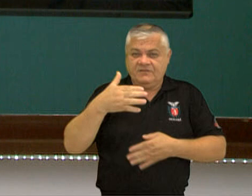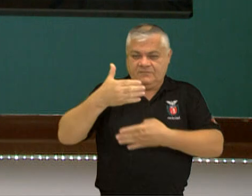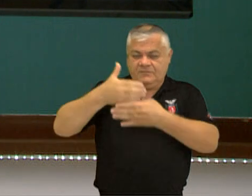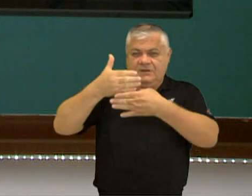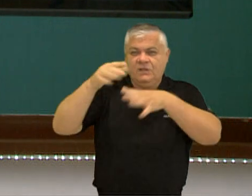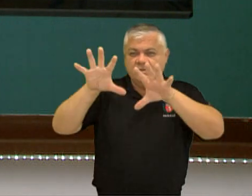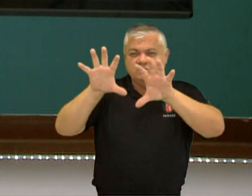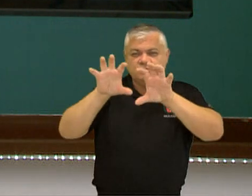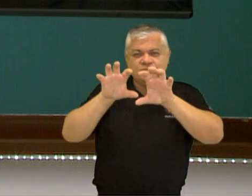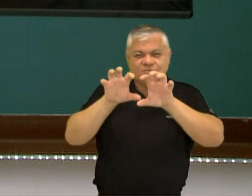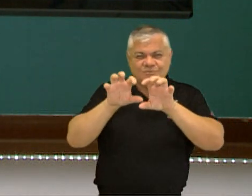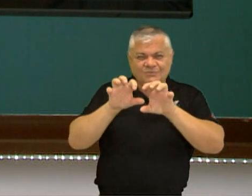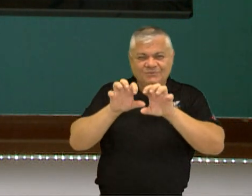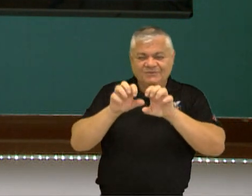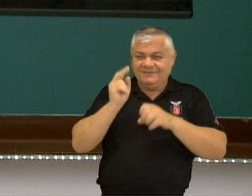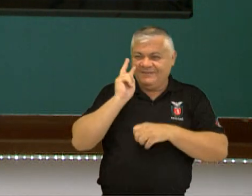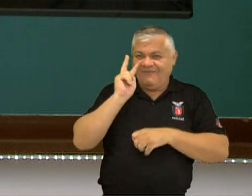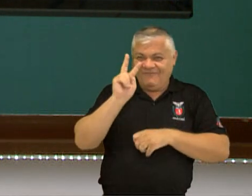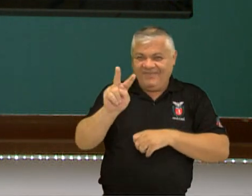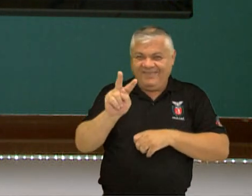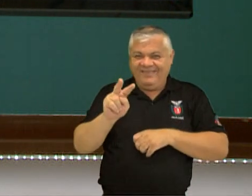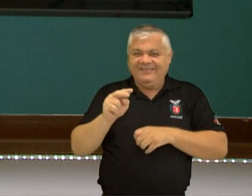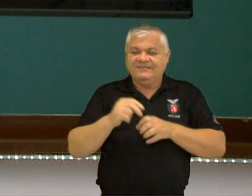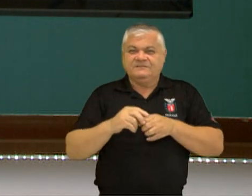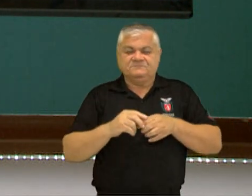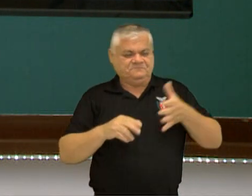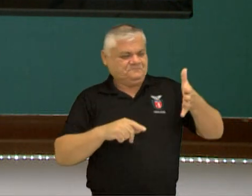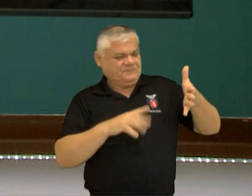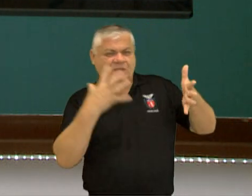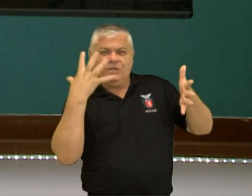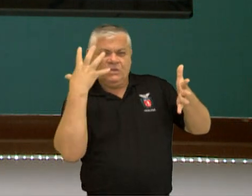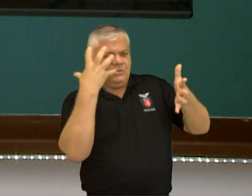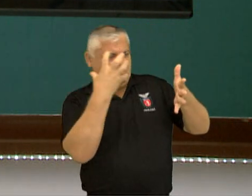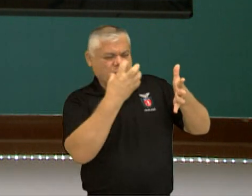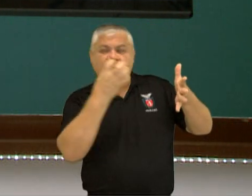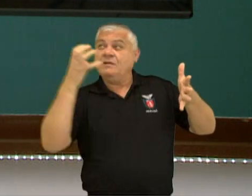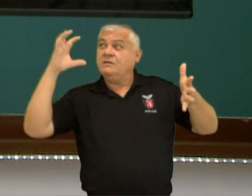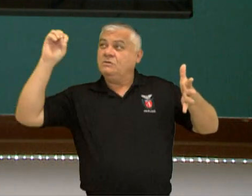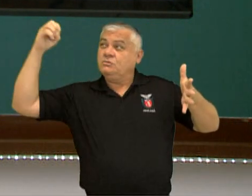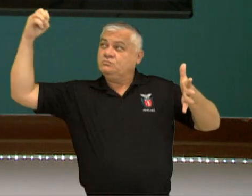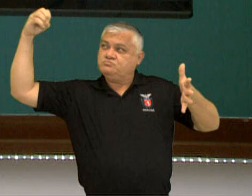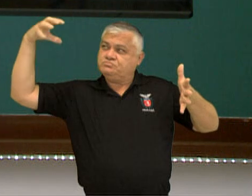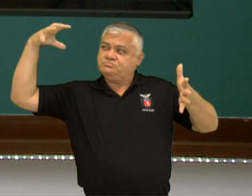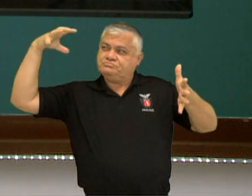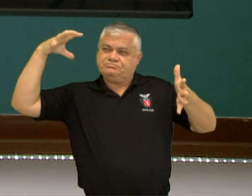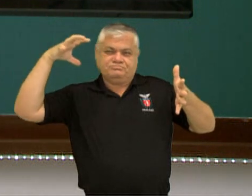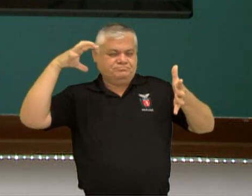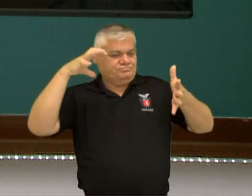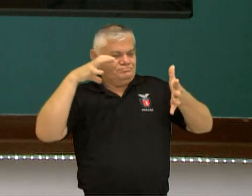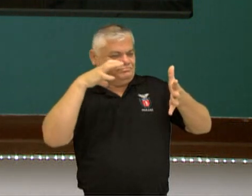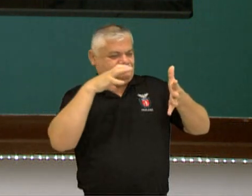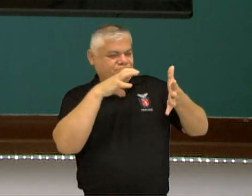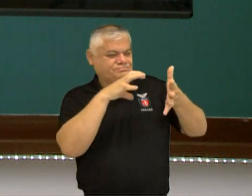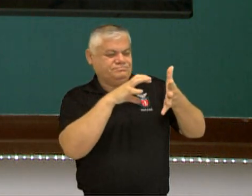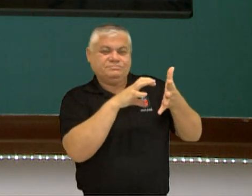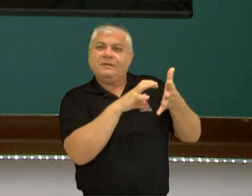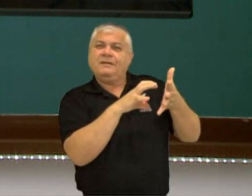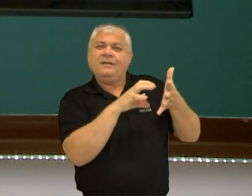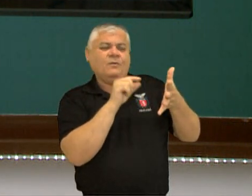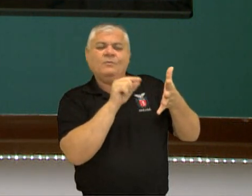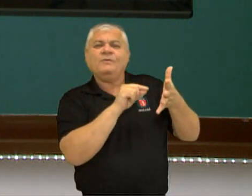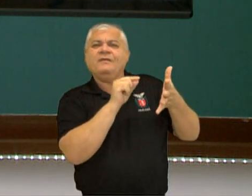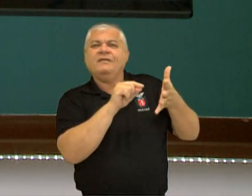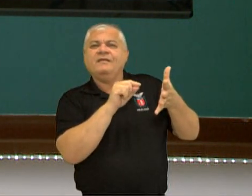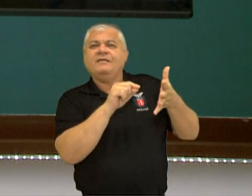escura e você observar a forma com que a radiação do Sol incide sobre essa superfície escura e é refletida, você vai perceber